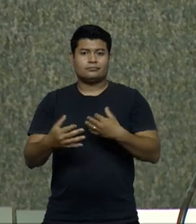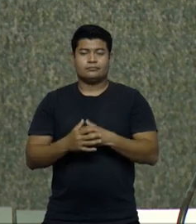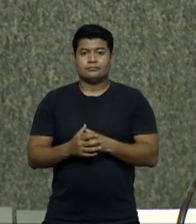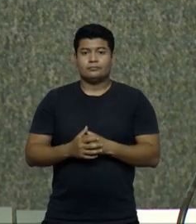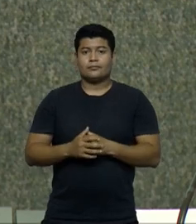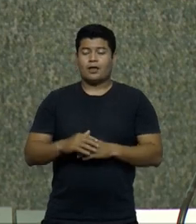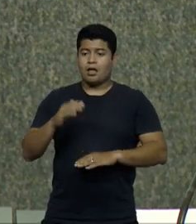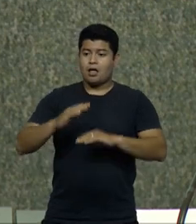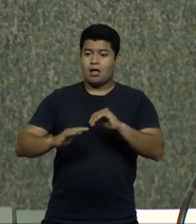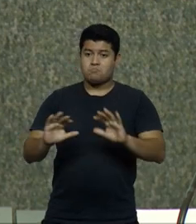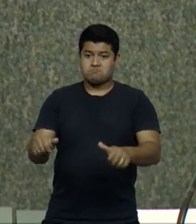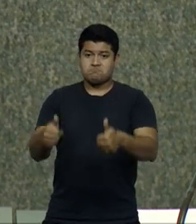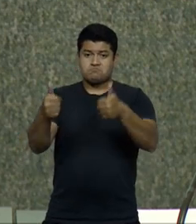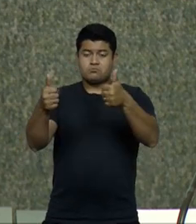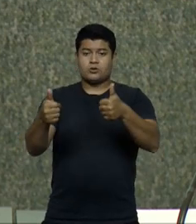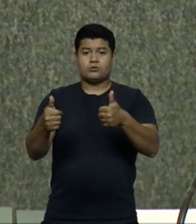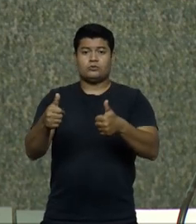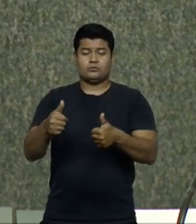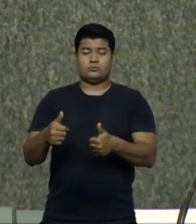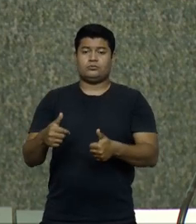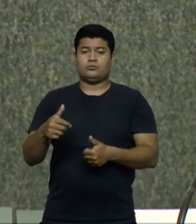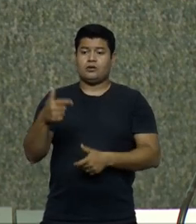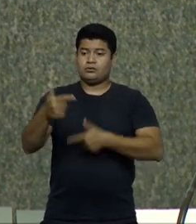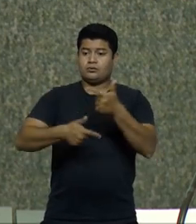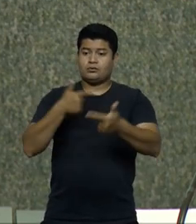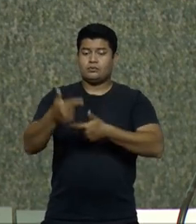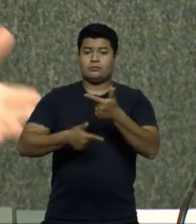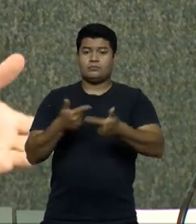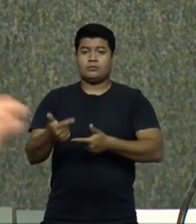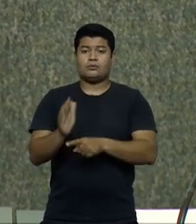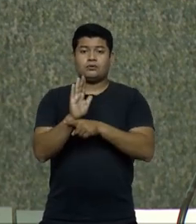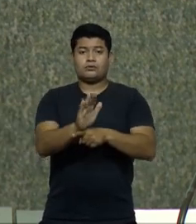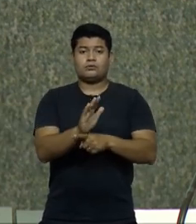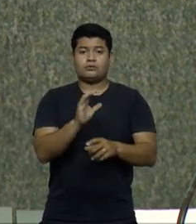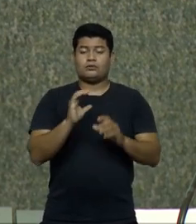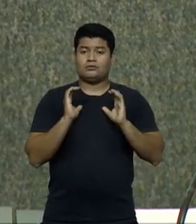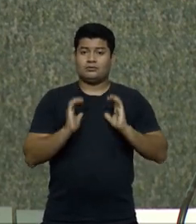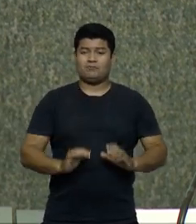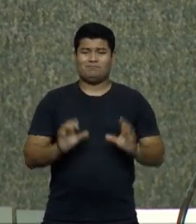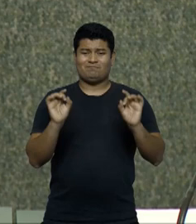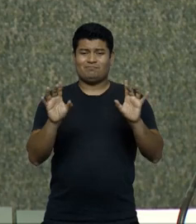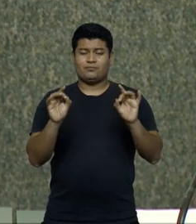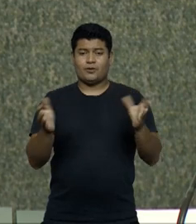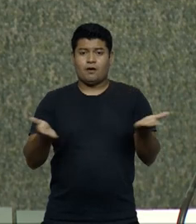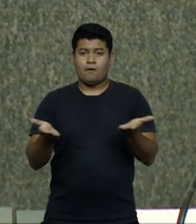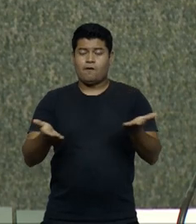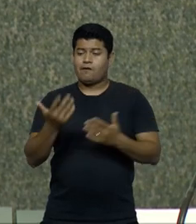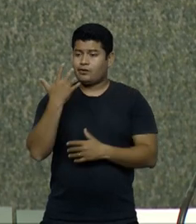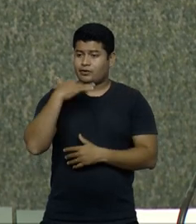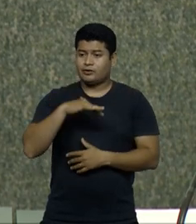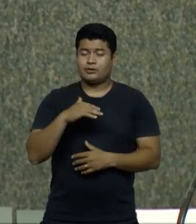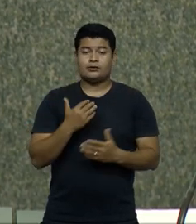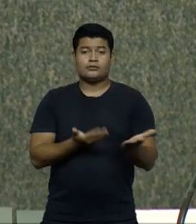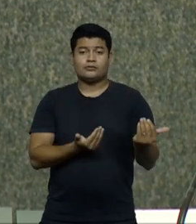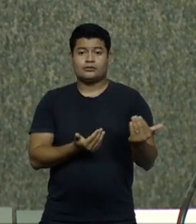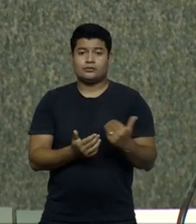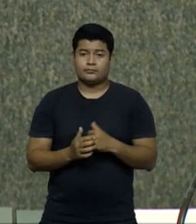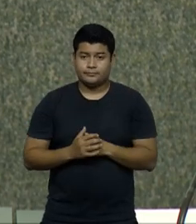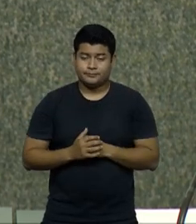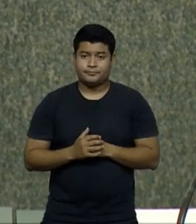na melhoria dos serviços que são prestados aos cidadãos em especial nesse caso Pelas nossas crianças e adolescentes